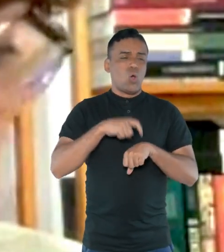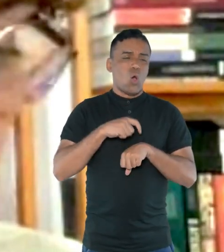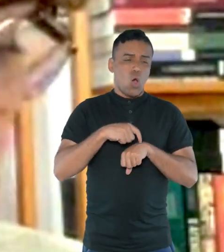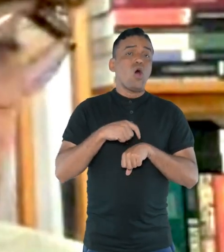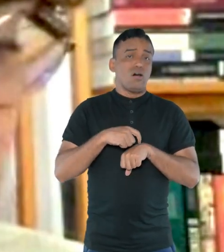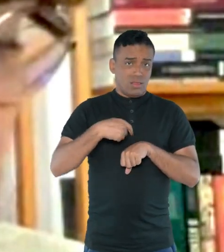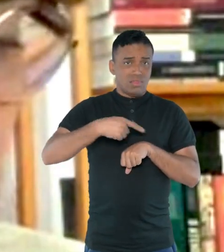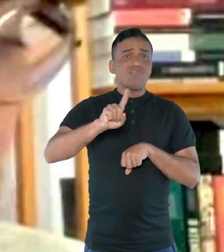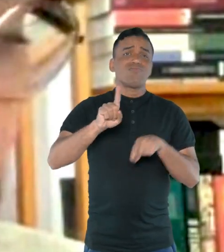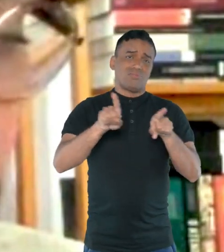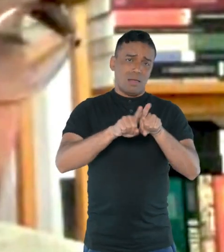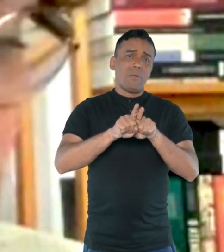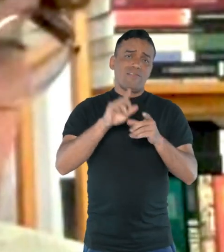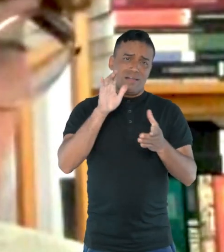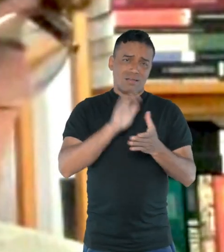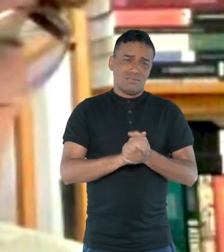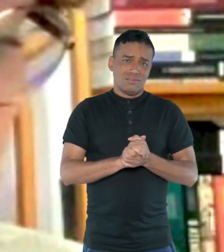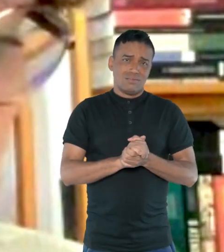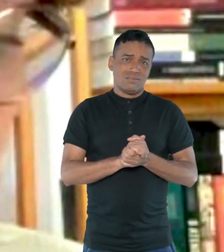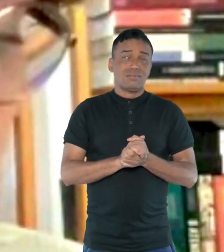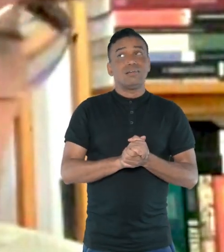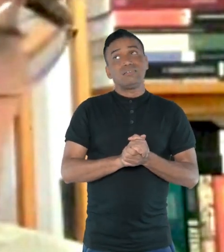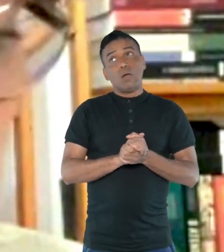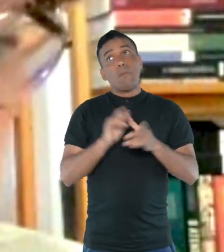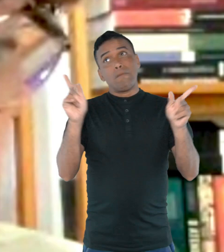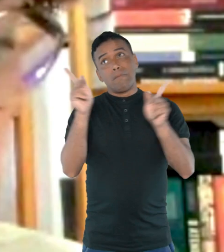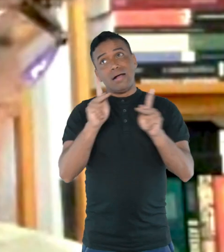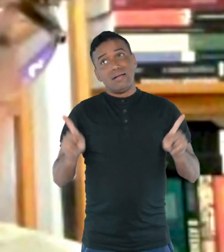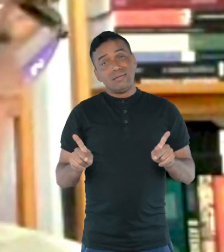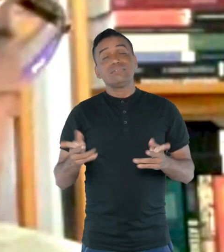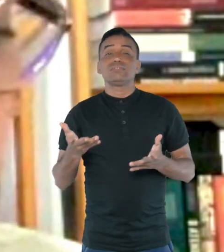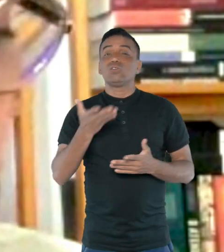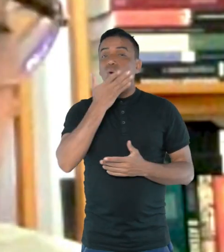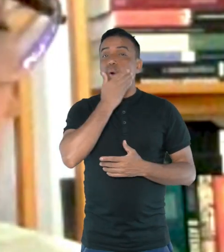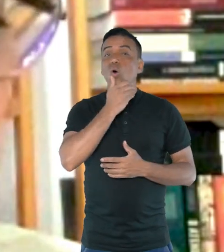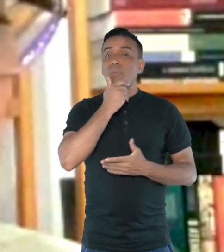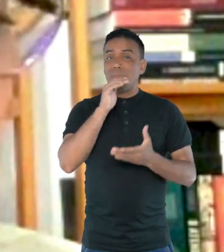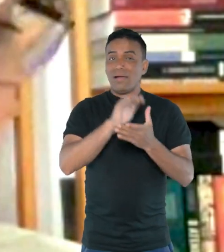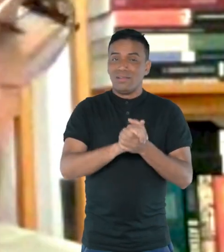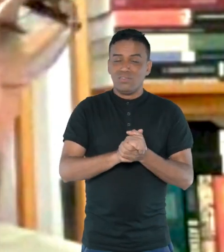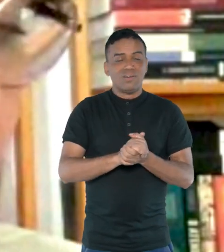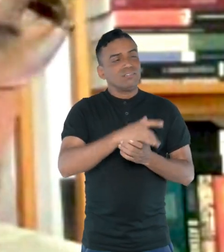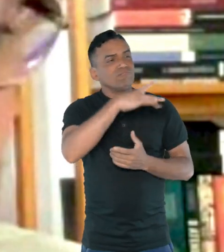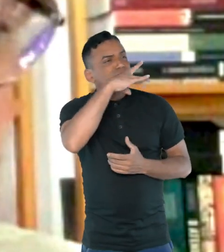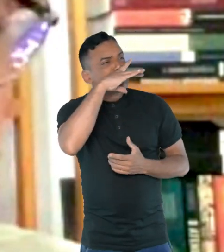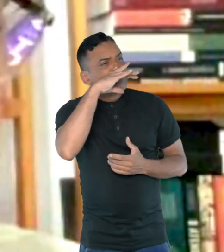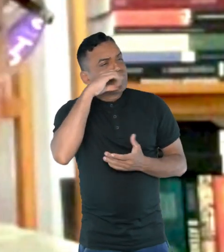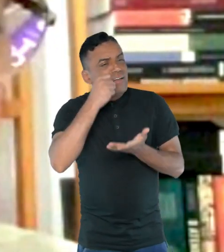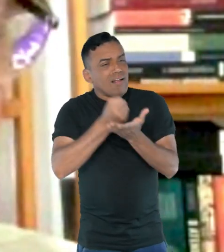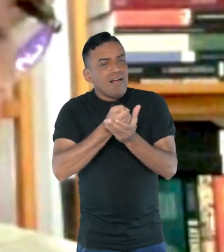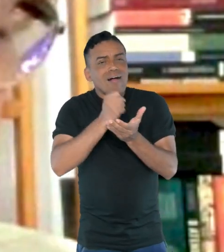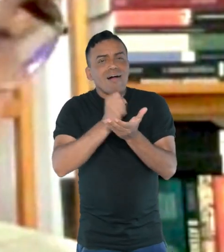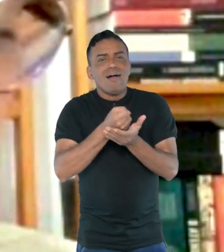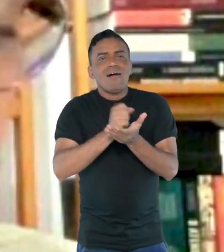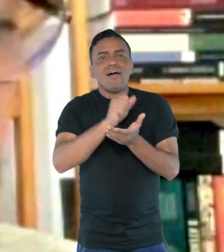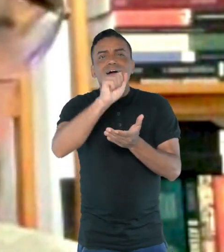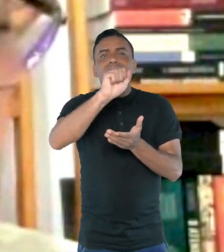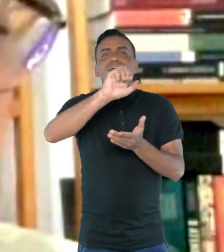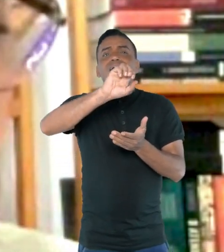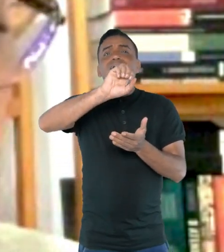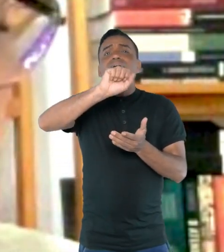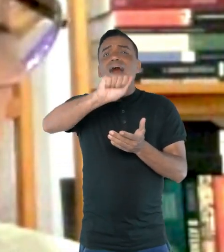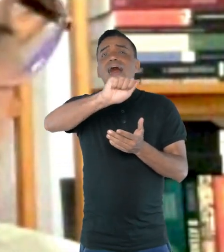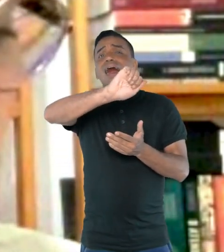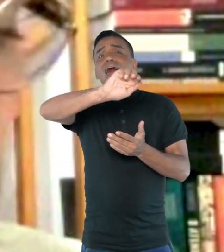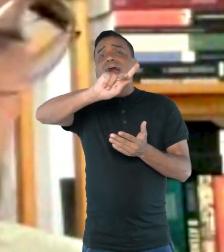se achegava, que haveria a tarde que o marido viria pomposo na cozinha, elogiar o cheiro de alho em seus dedos, o rosto